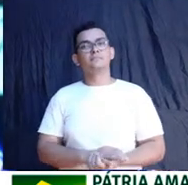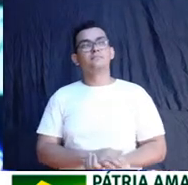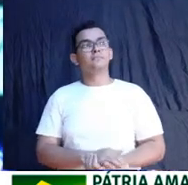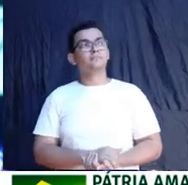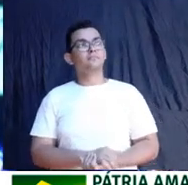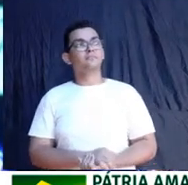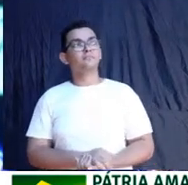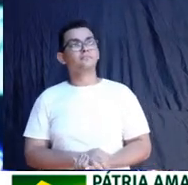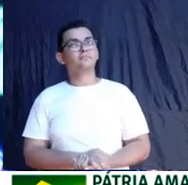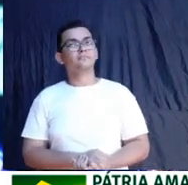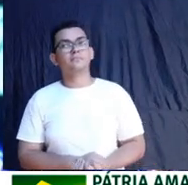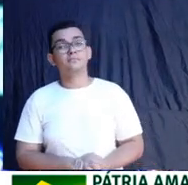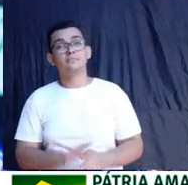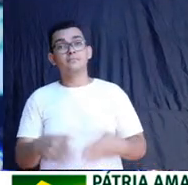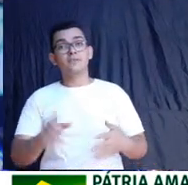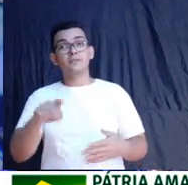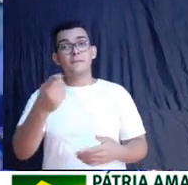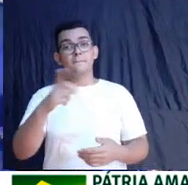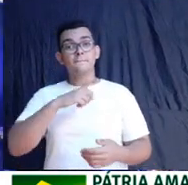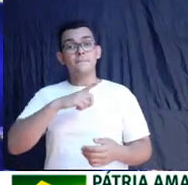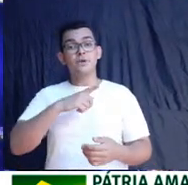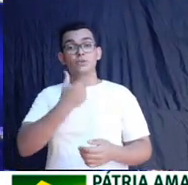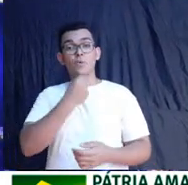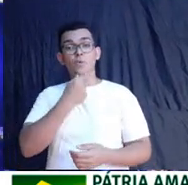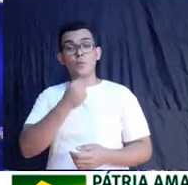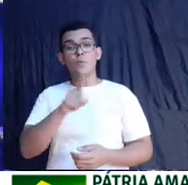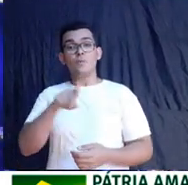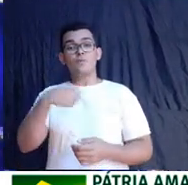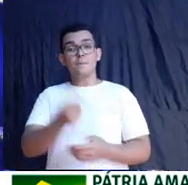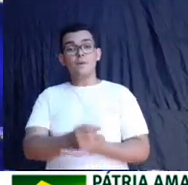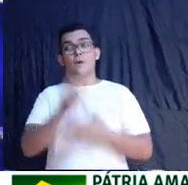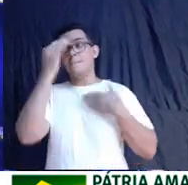Daqui a pouquinho tem Jackson Lima e companhia para vocês. Obrigada.